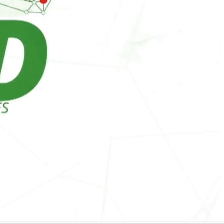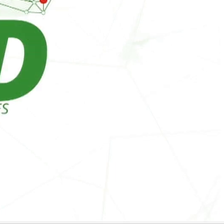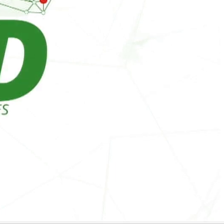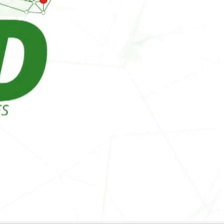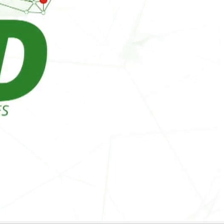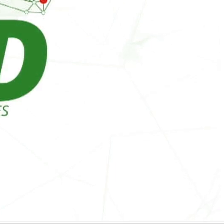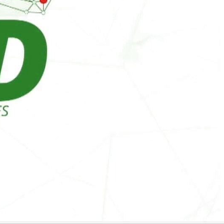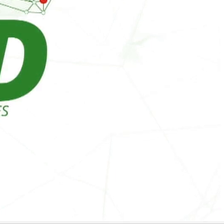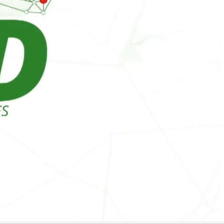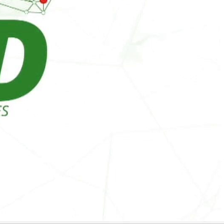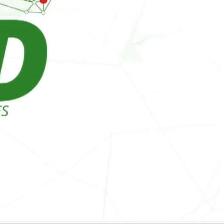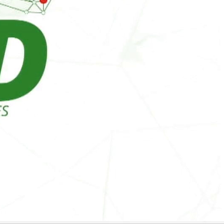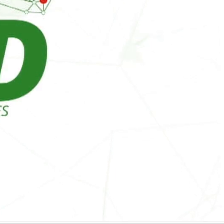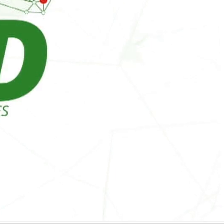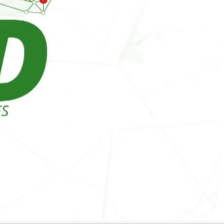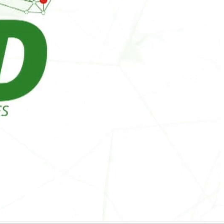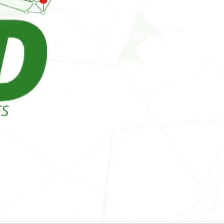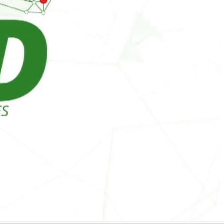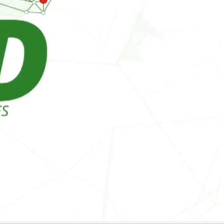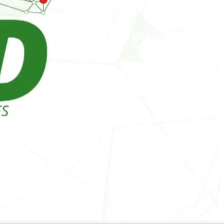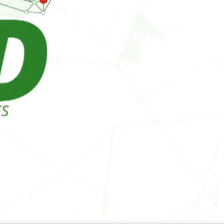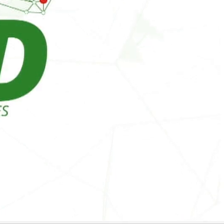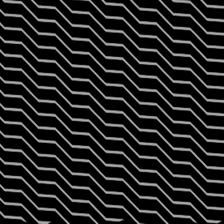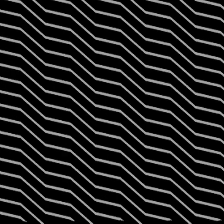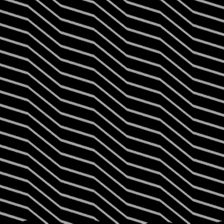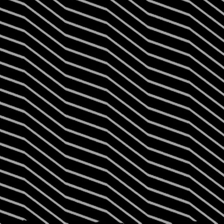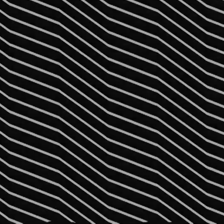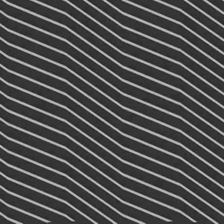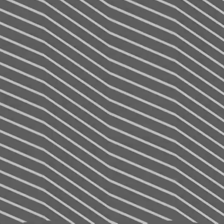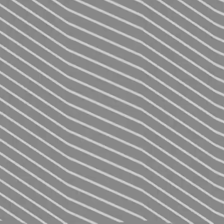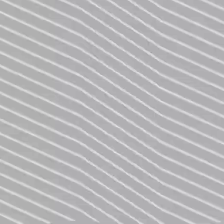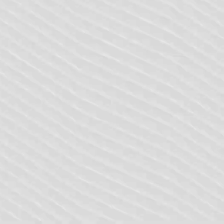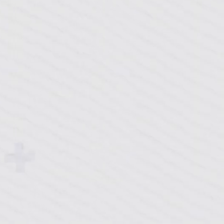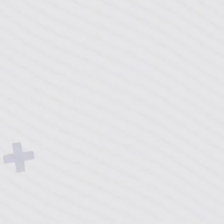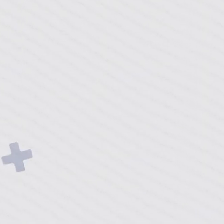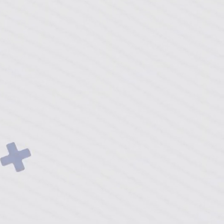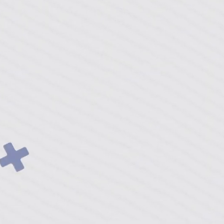Educação à distância, mudando realidades.